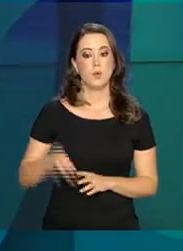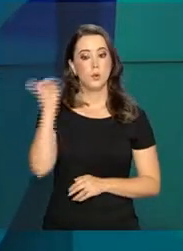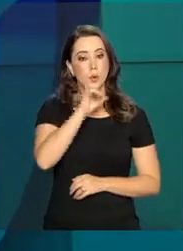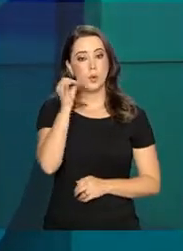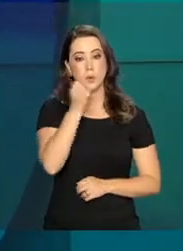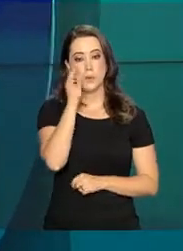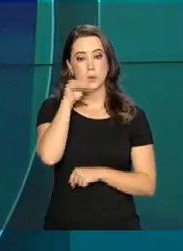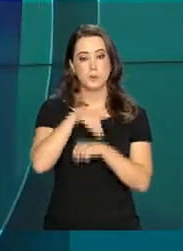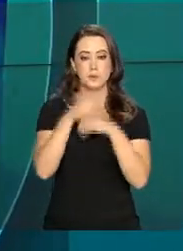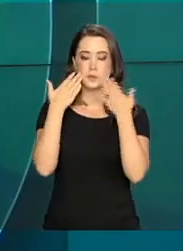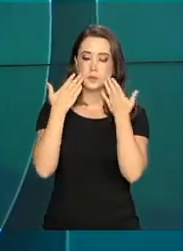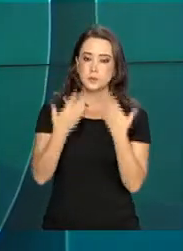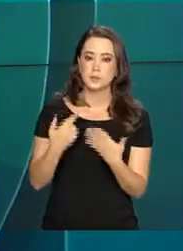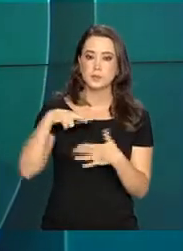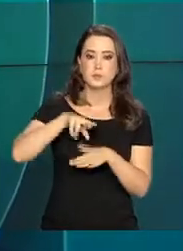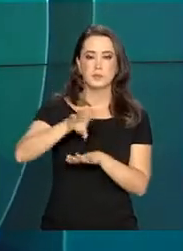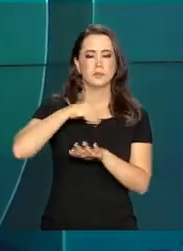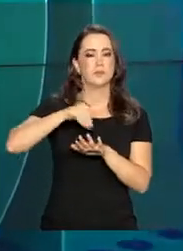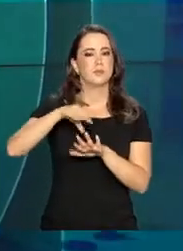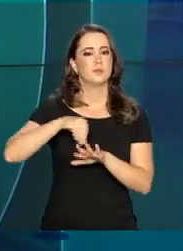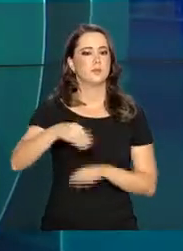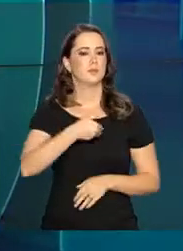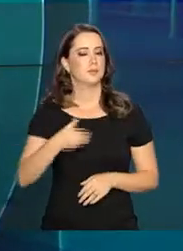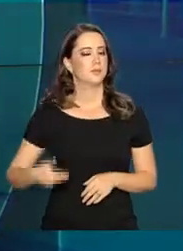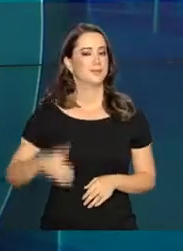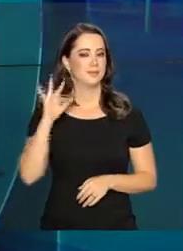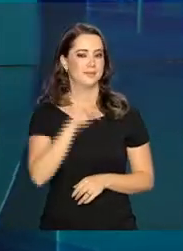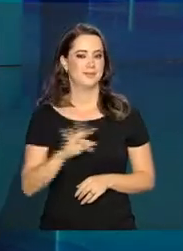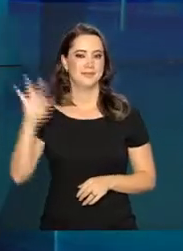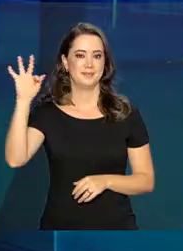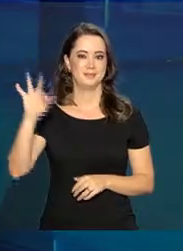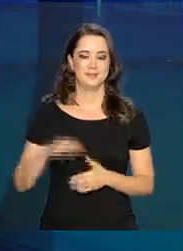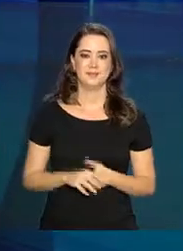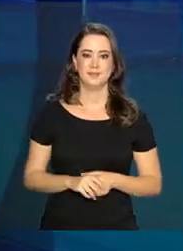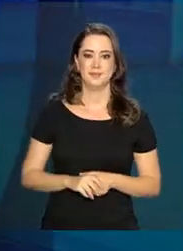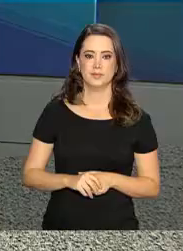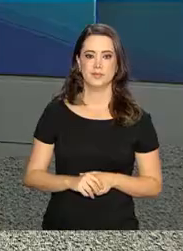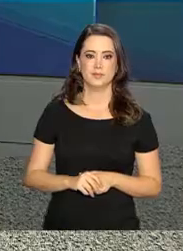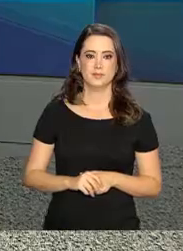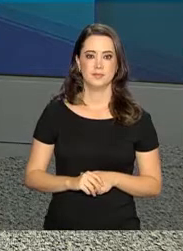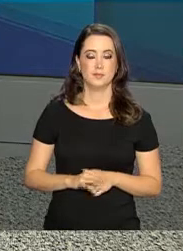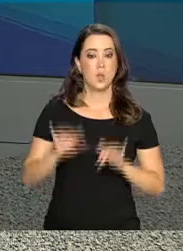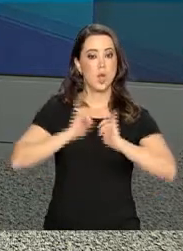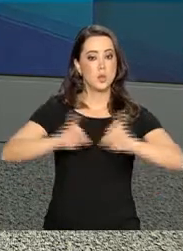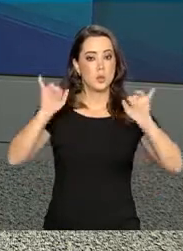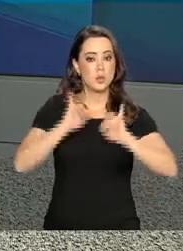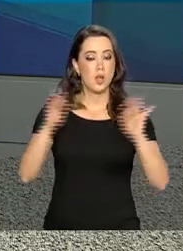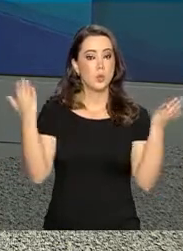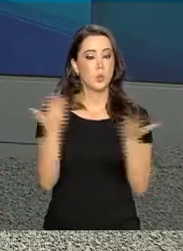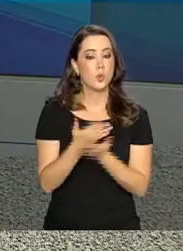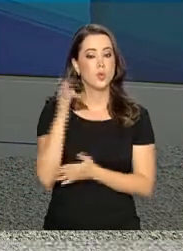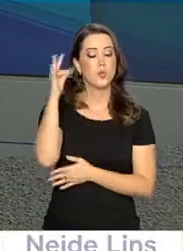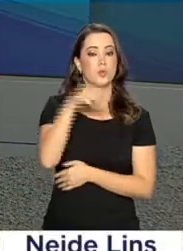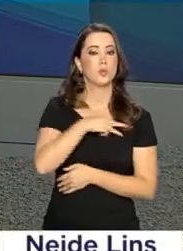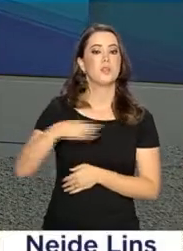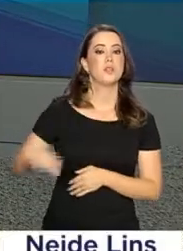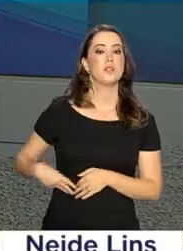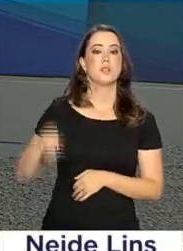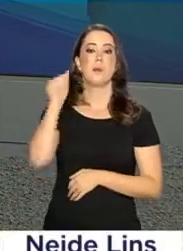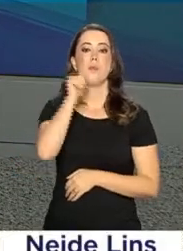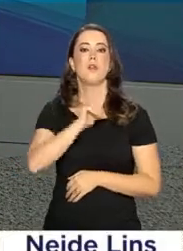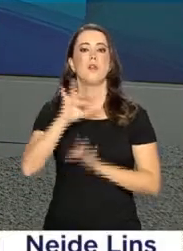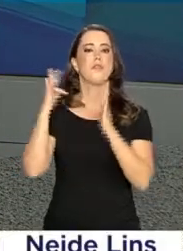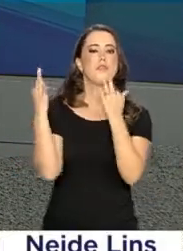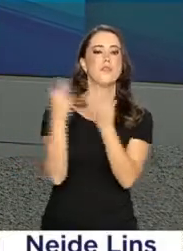Olá, boa noite. Estamos de volta com o repórter NBR e as notícias do governo federal. Foi anunciada hoje a futura ministra da